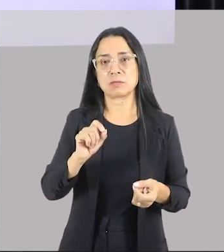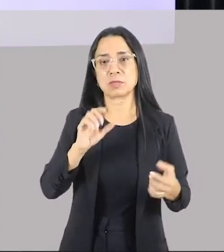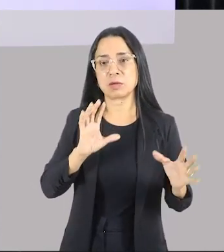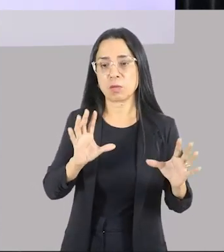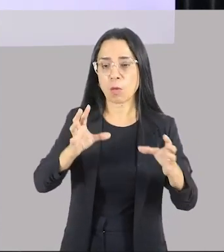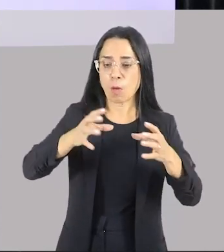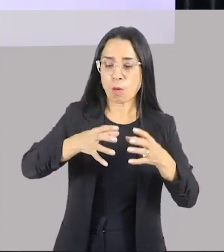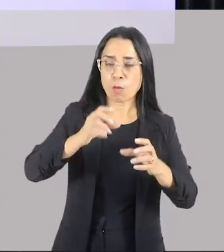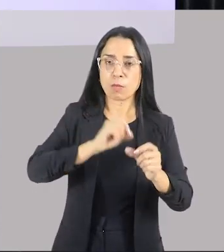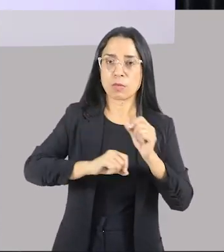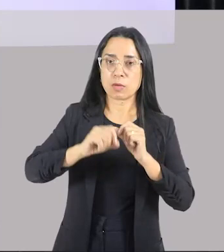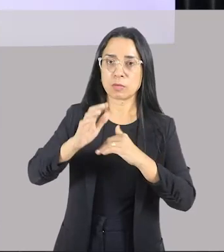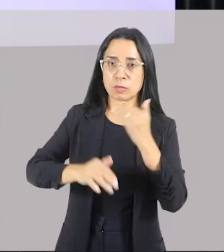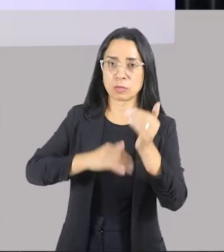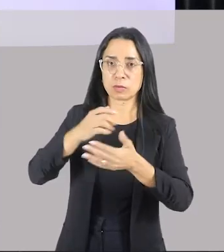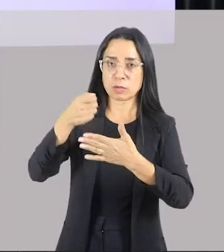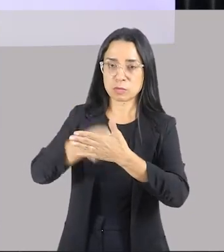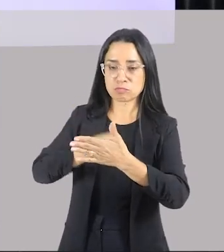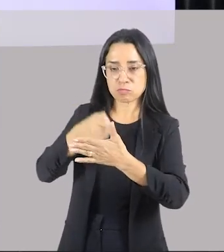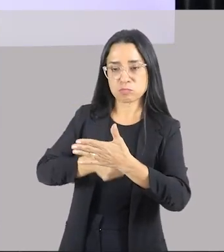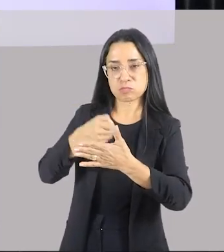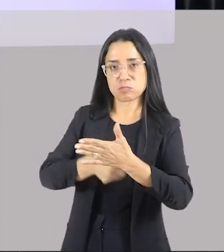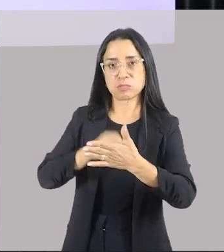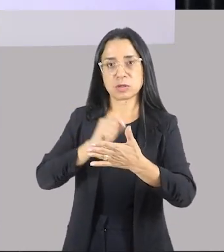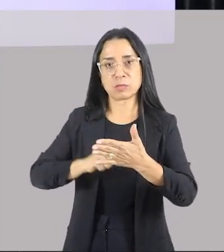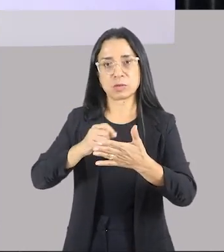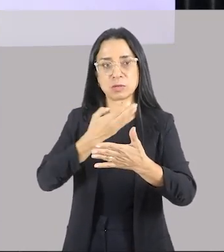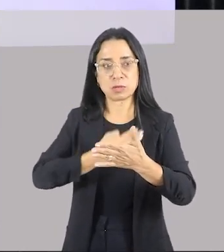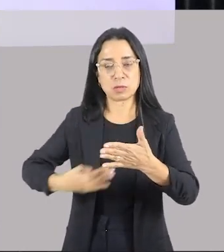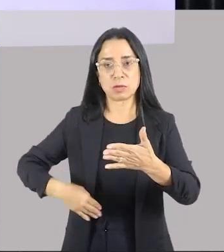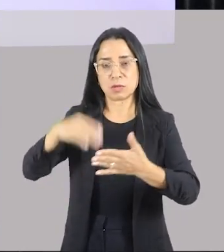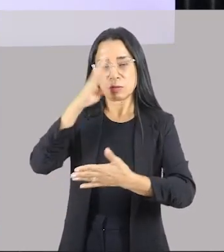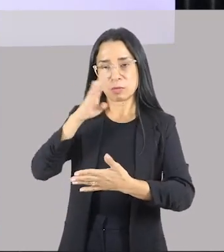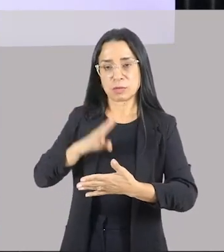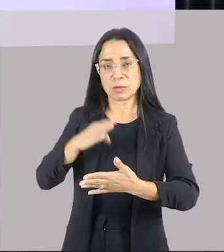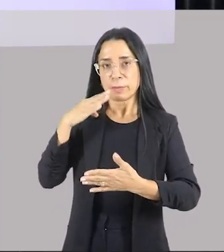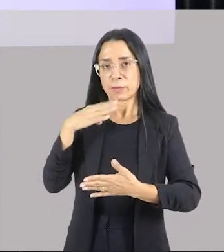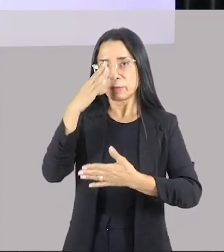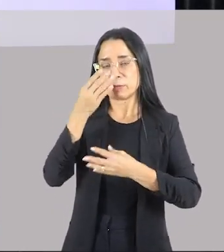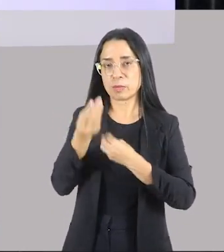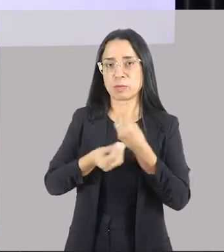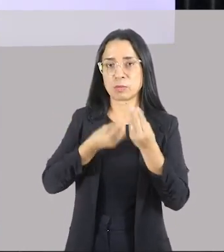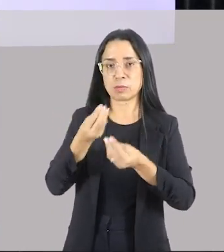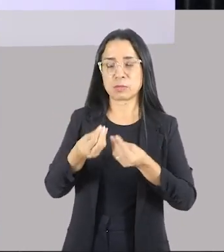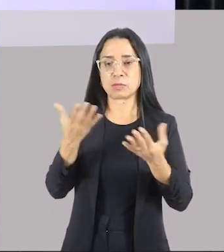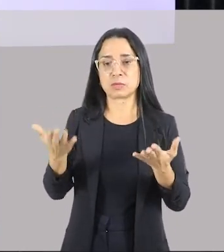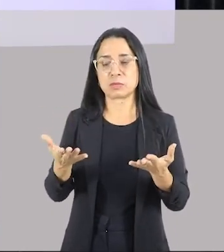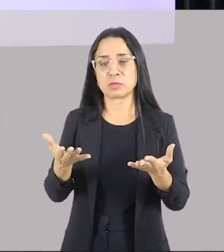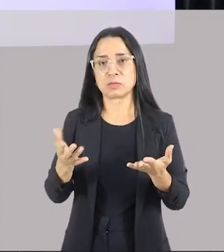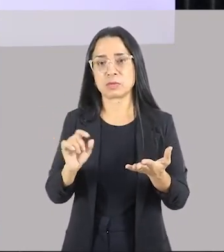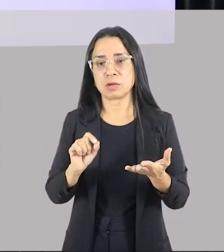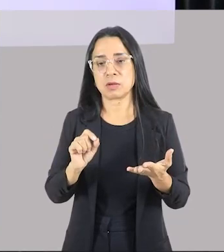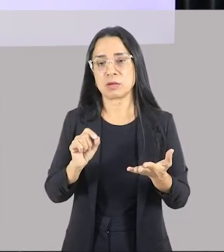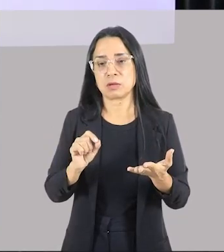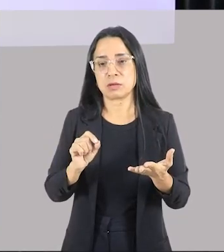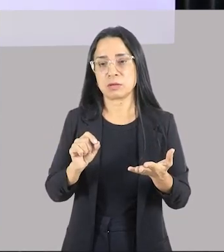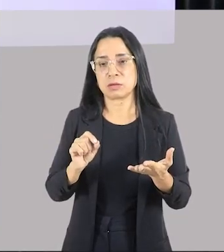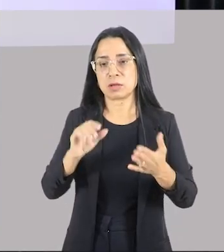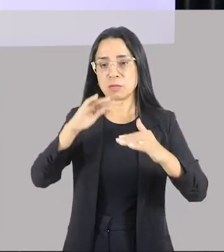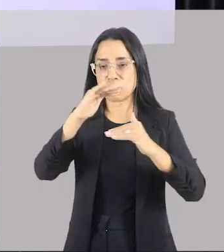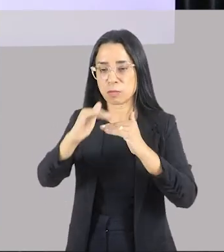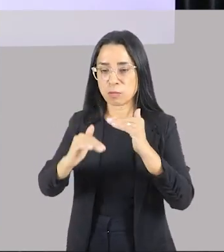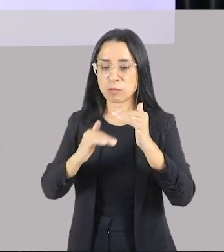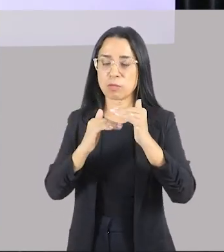nesse processo de enfrentamento, né, do Estado brasileiro, principalmente pelas condições, né, que estes estavam submetidos. Então,